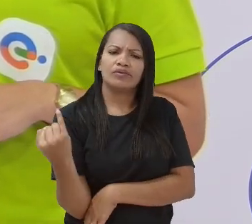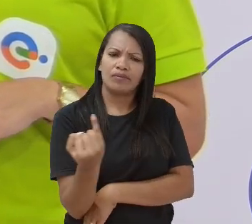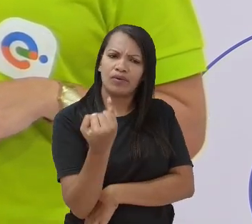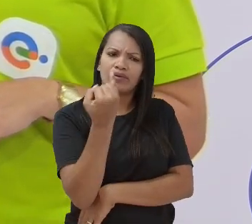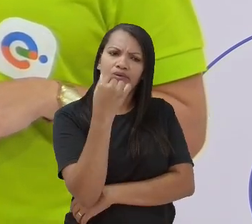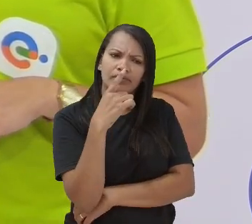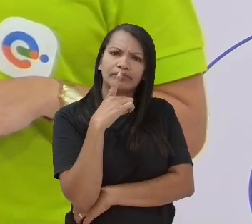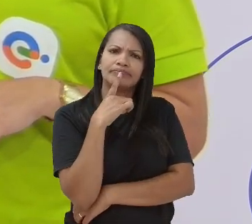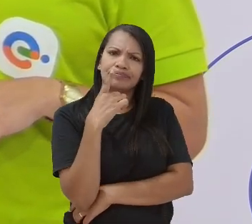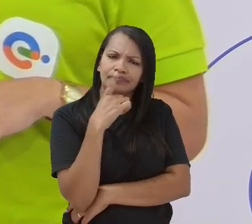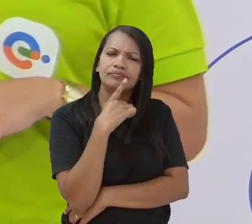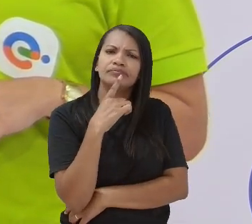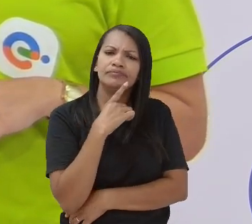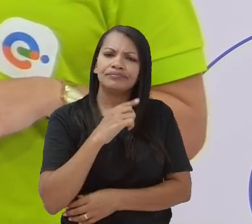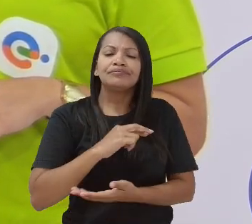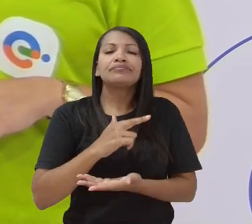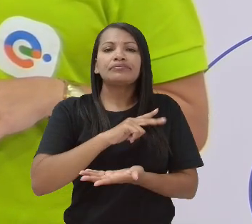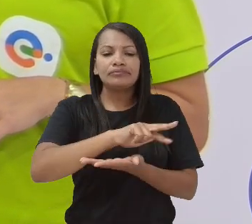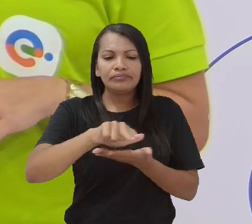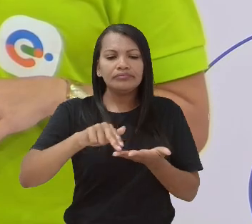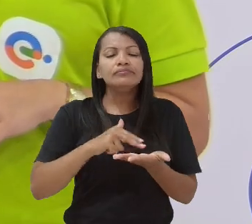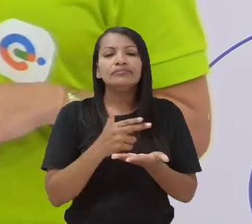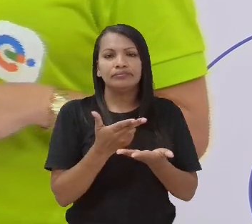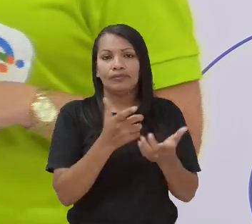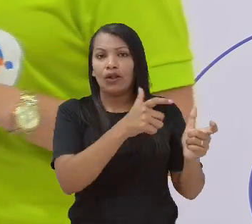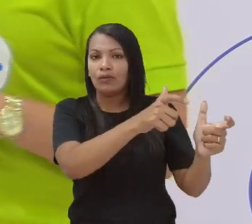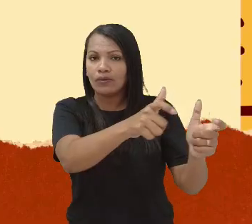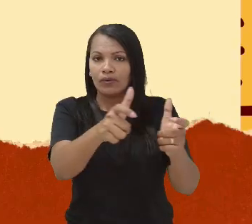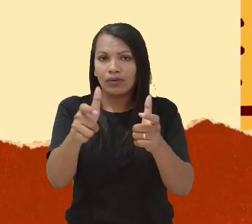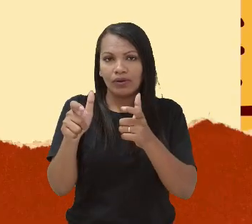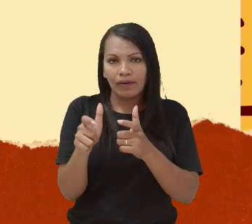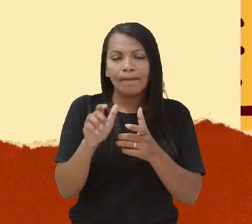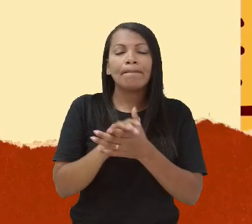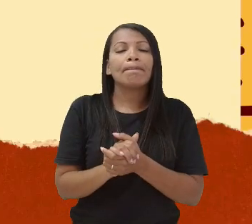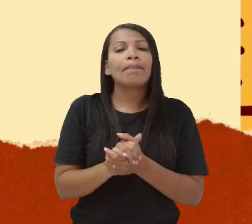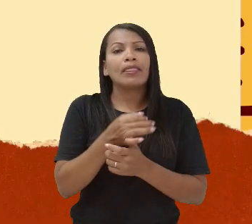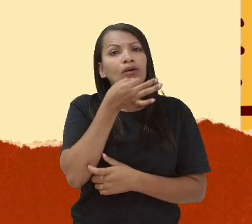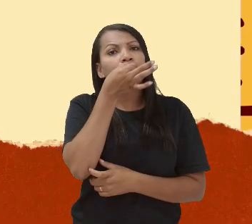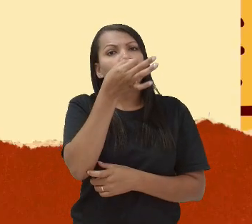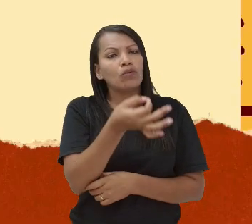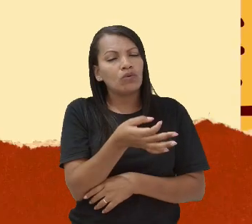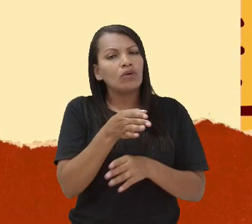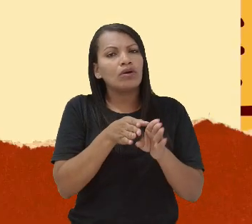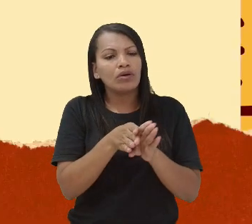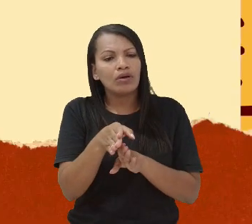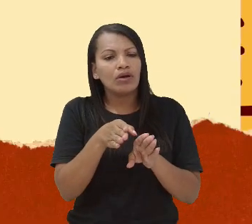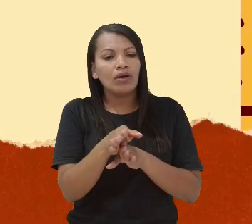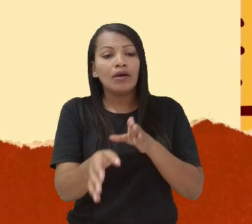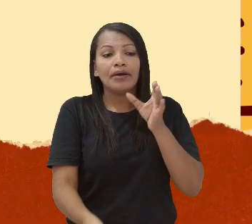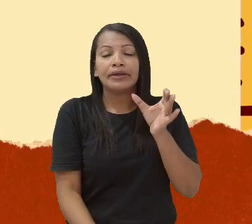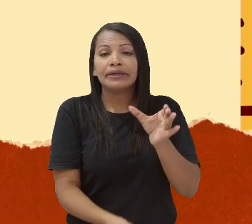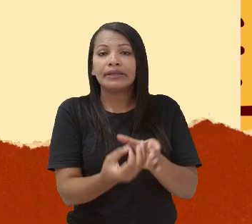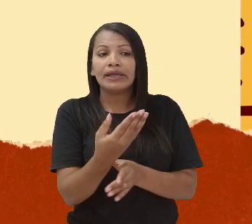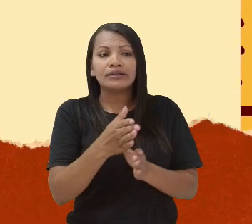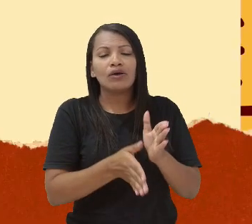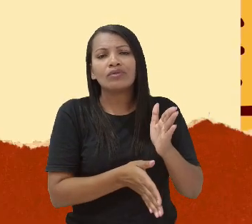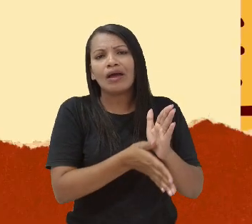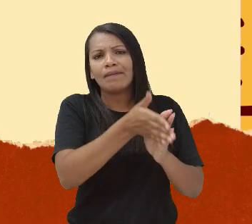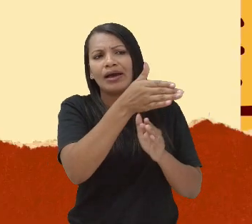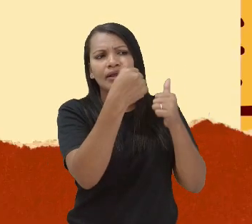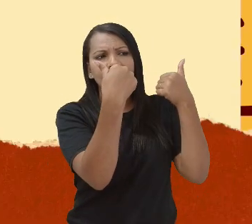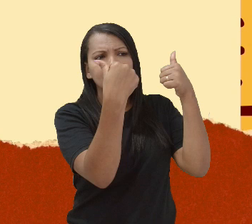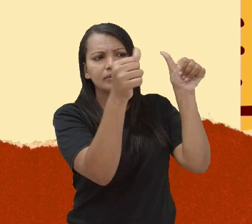E que é para os diversos espaços. Vamos lá? Mais uma sugestão. criação de mural com cartazes feitos